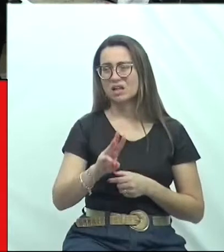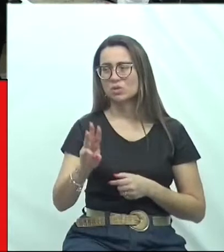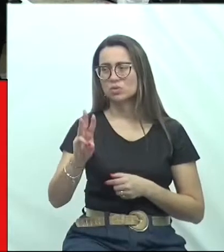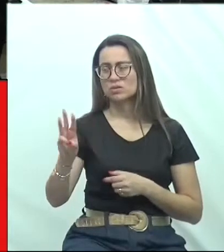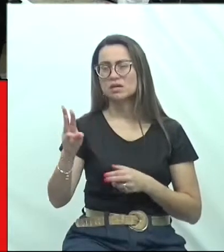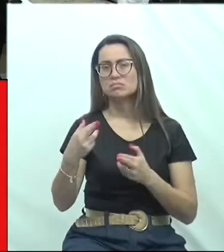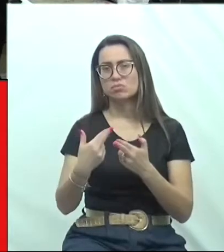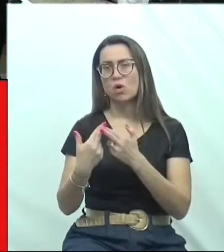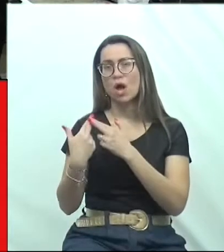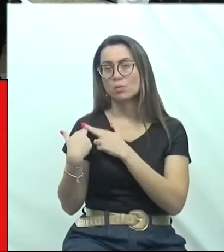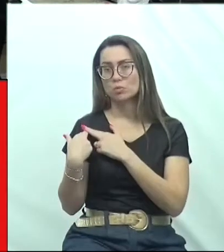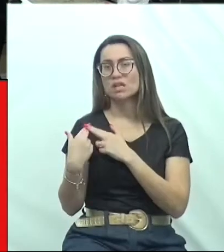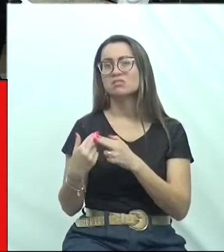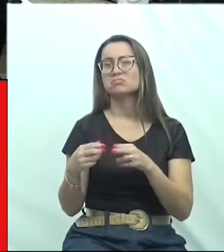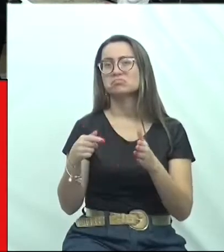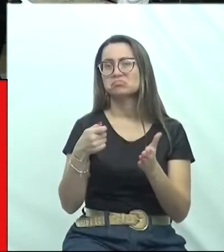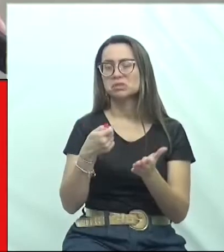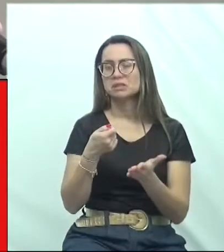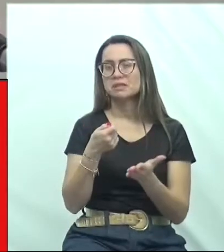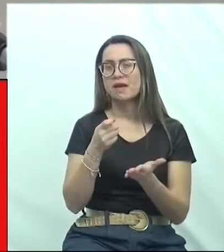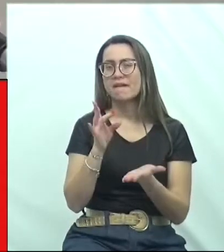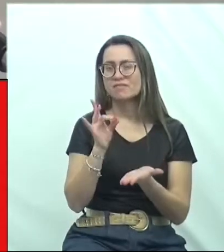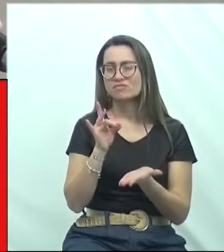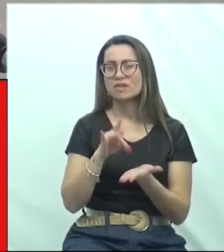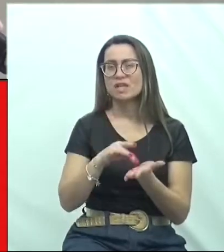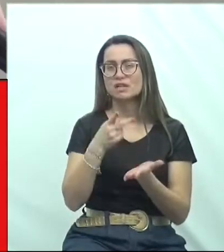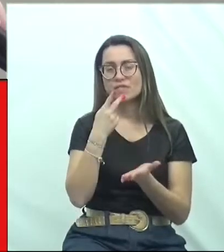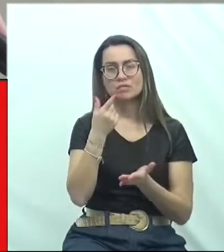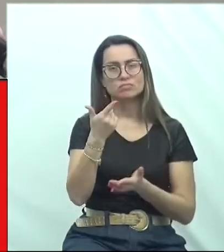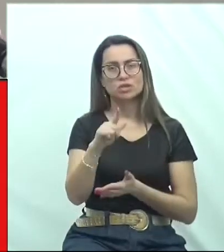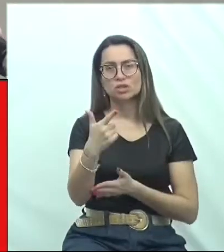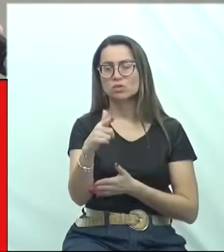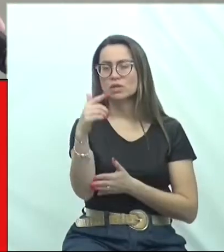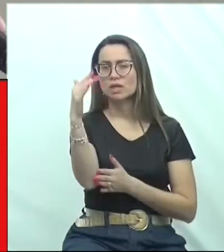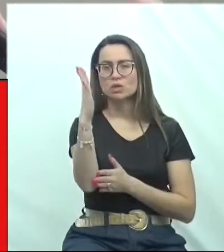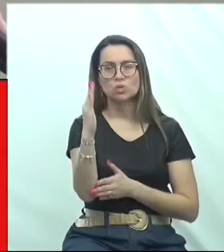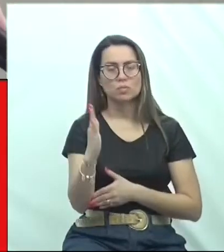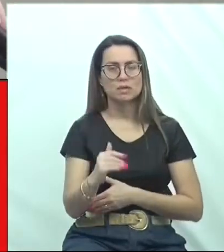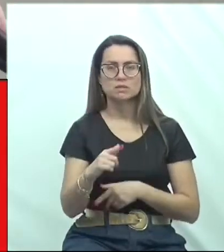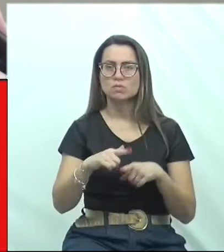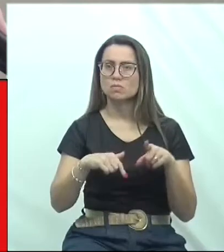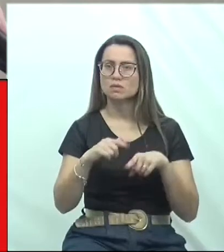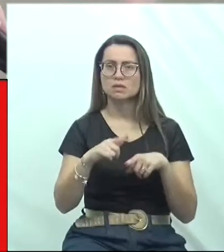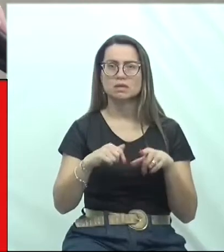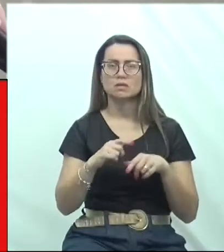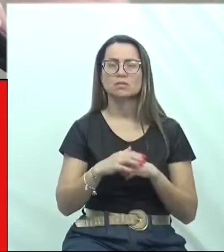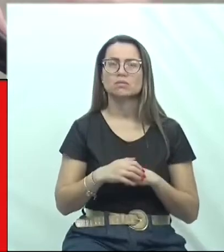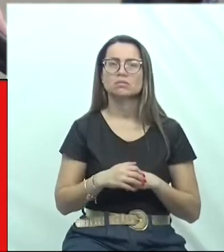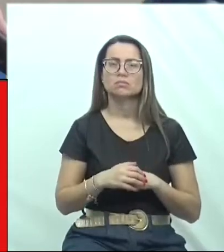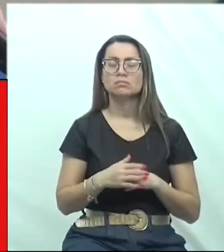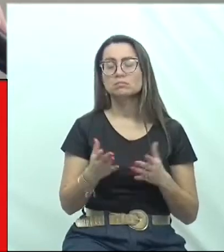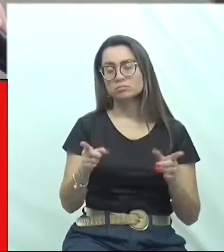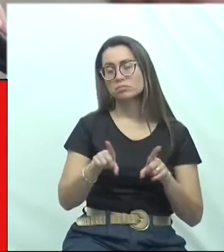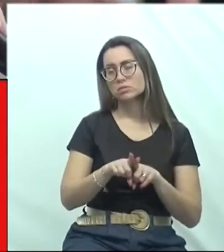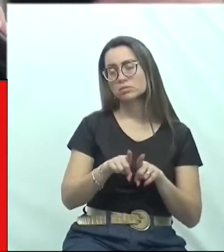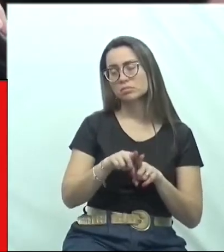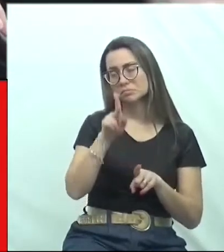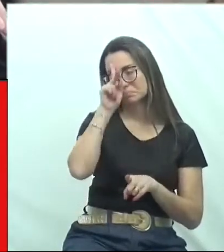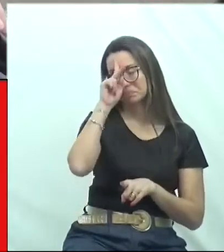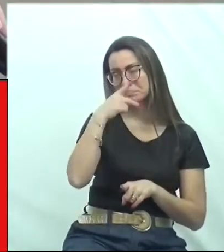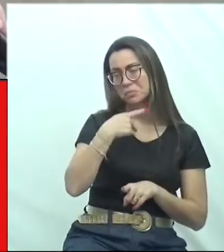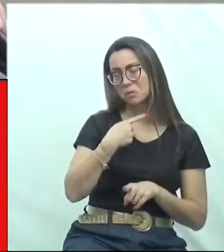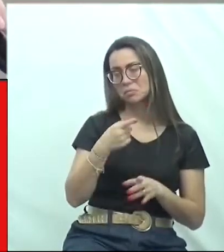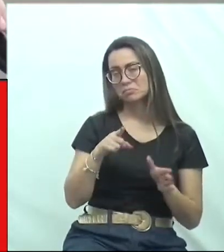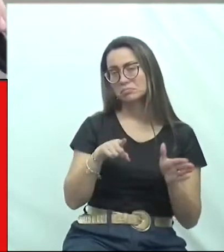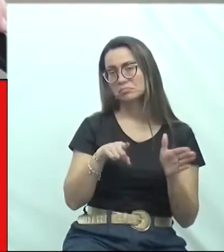existe hoje no Brasil um equipamento homologado. Isso está lá no site e eu tenho também uma resposta pessoal quando eu